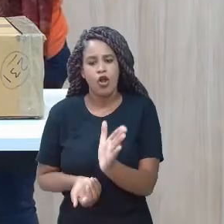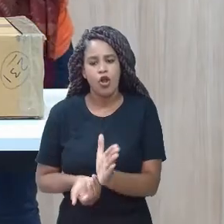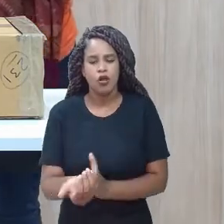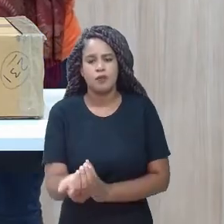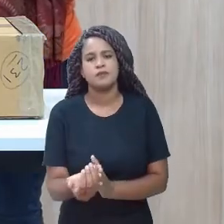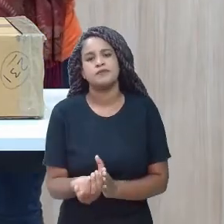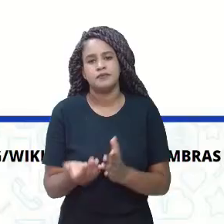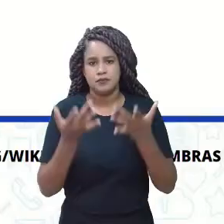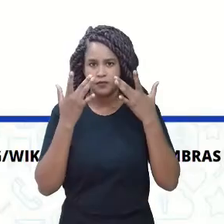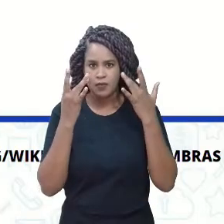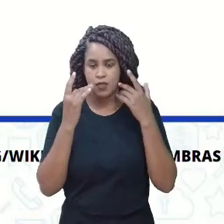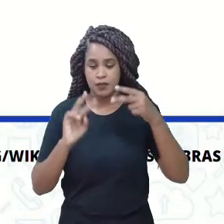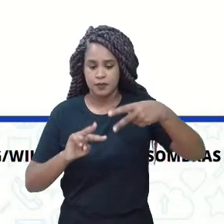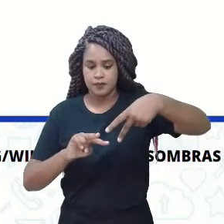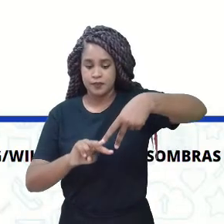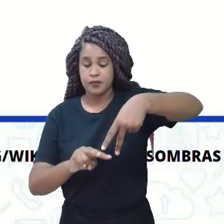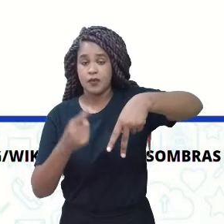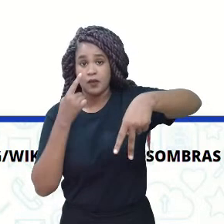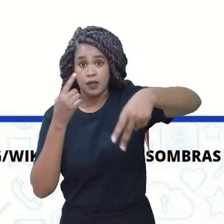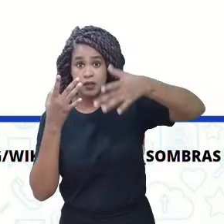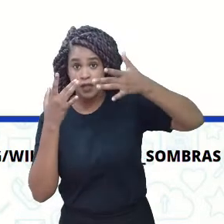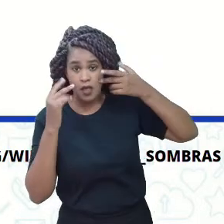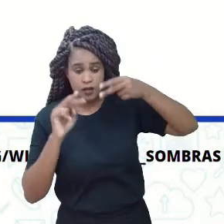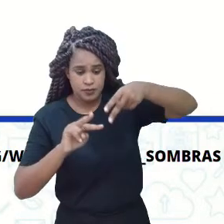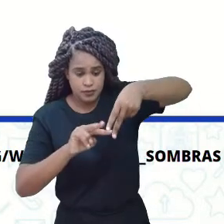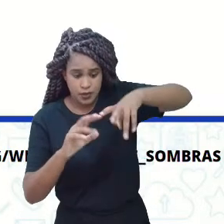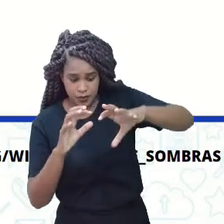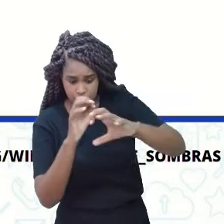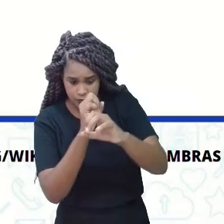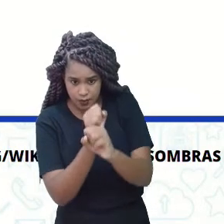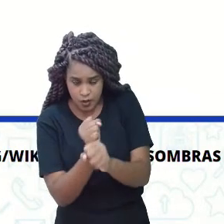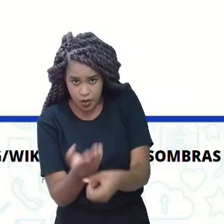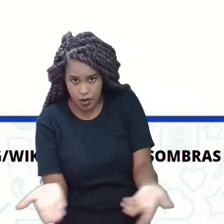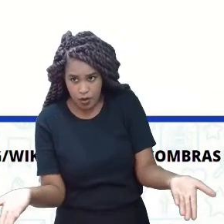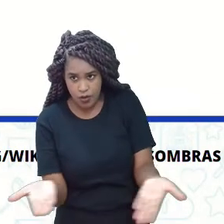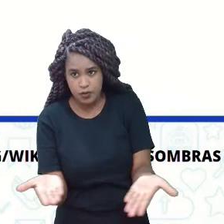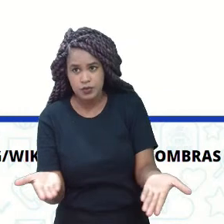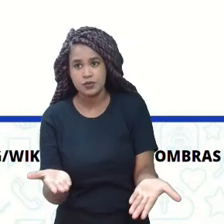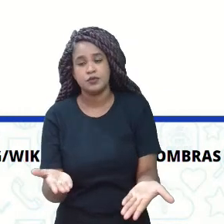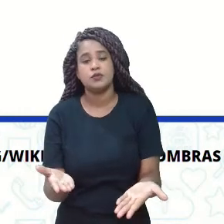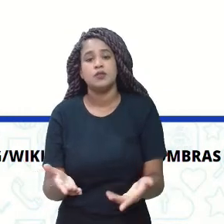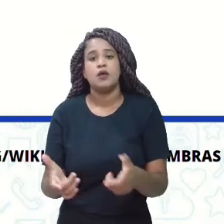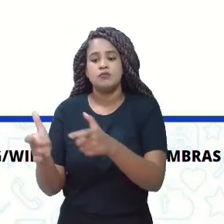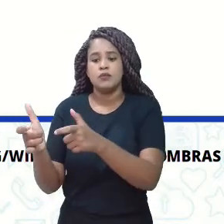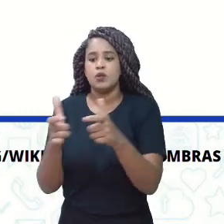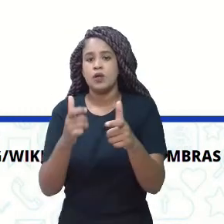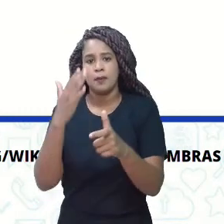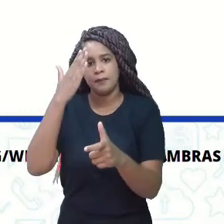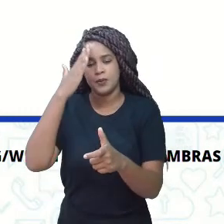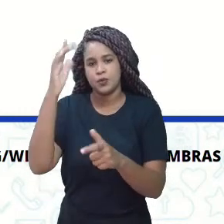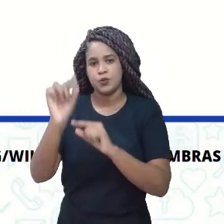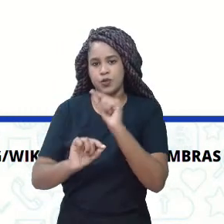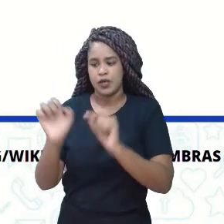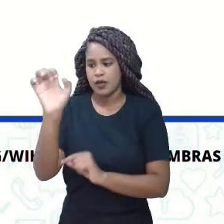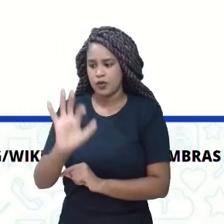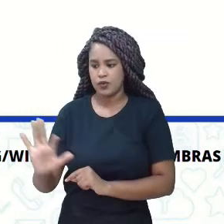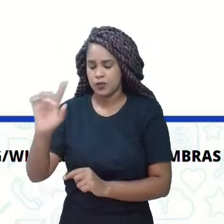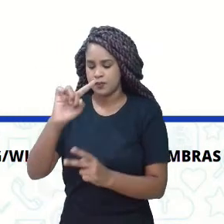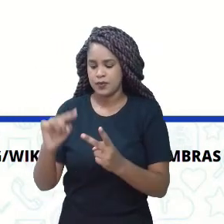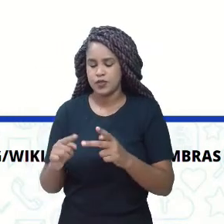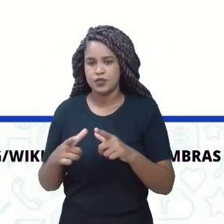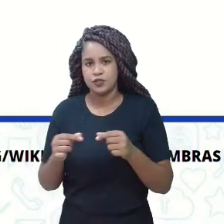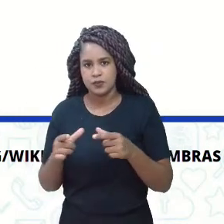teatro de sombras contemporâneo, ele tem seus principais centros na Europa, América do Norte,